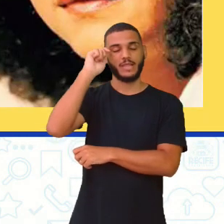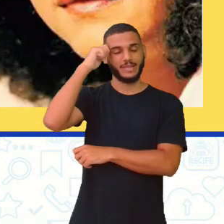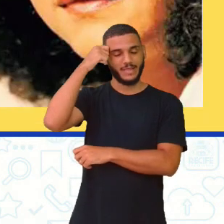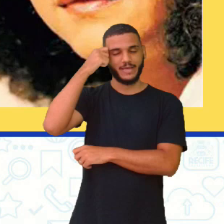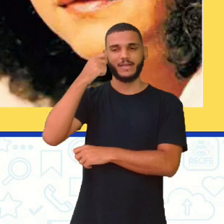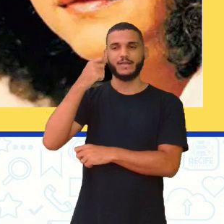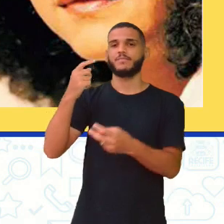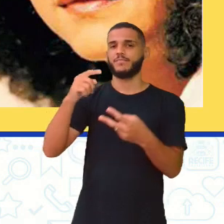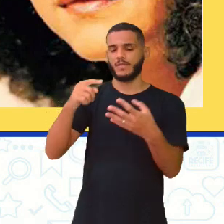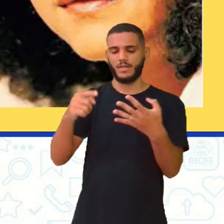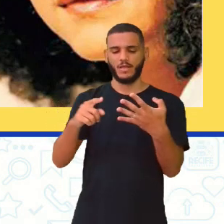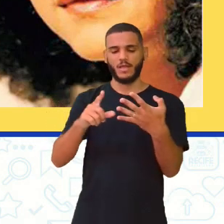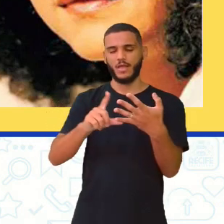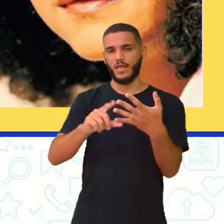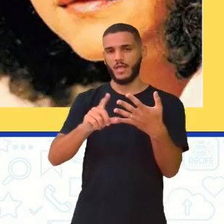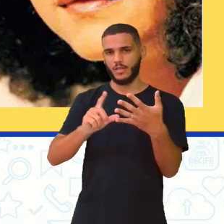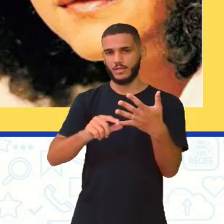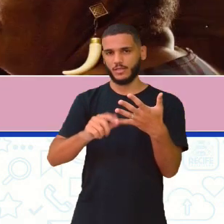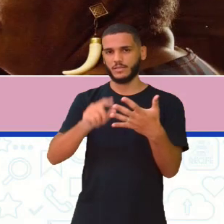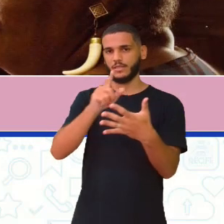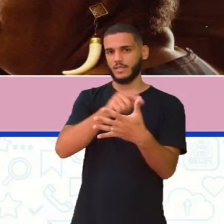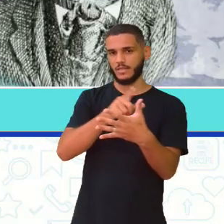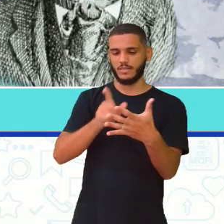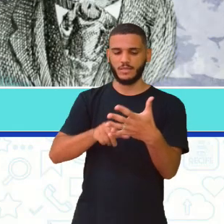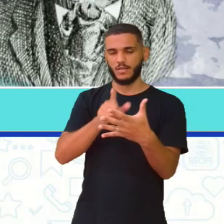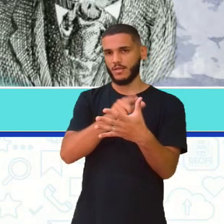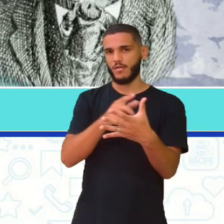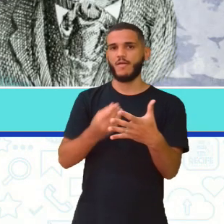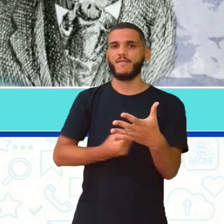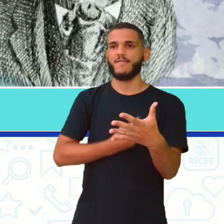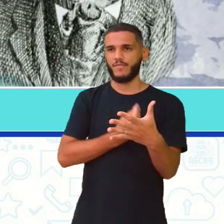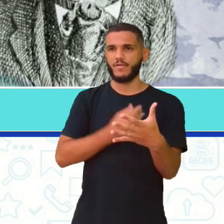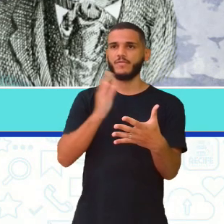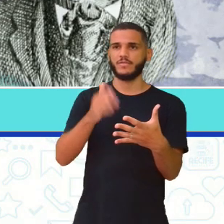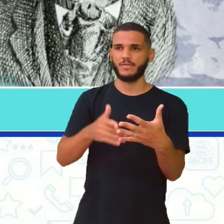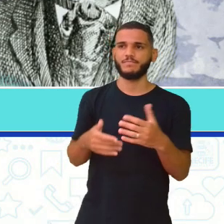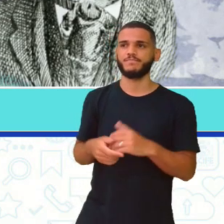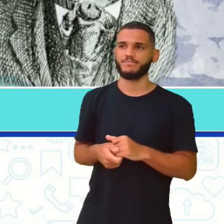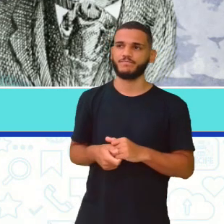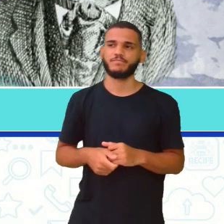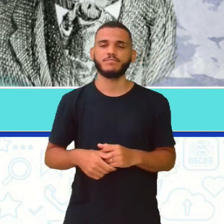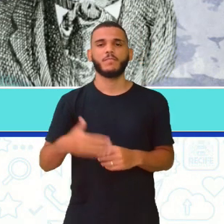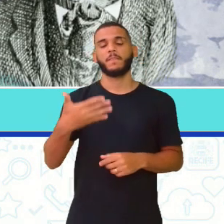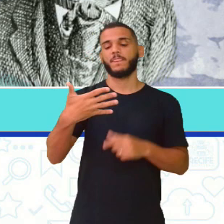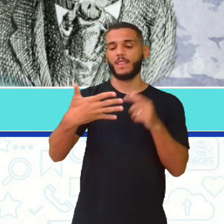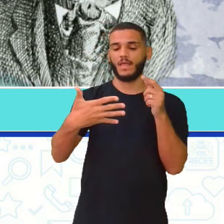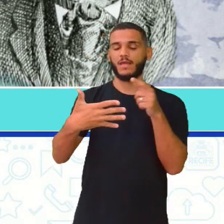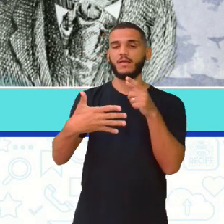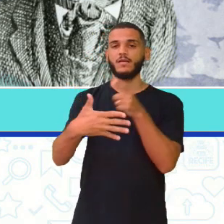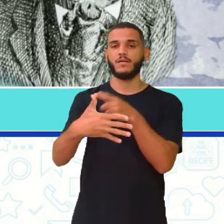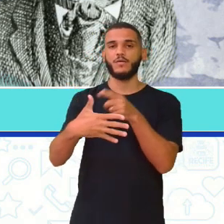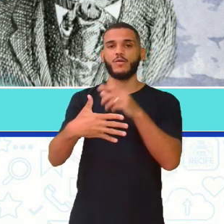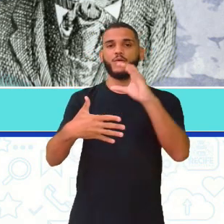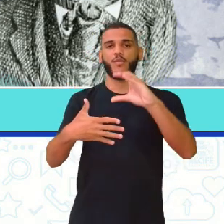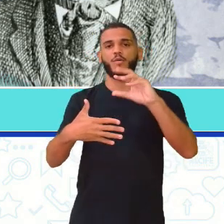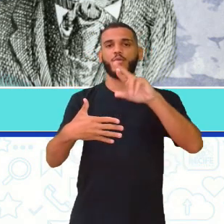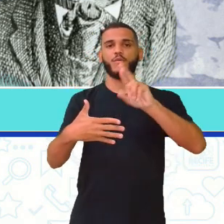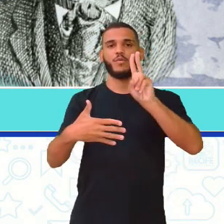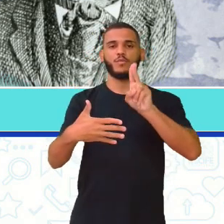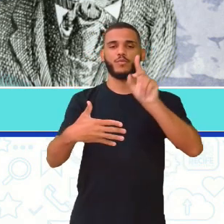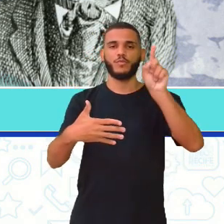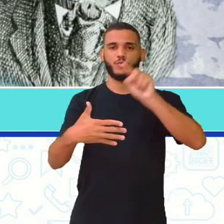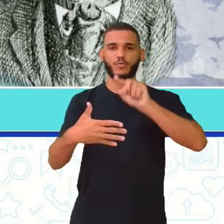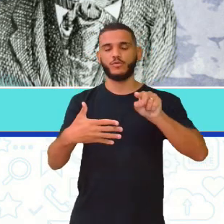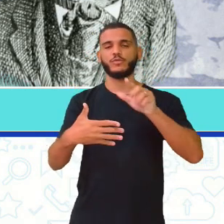Maria Gonçalves são autoras vivas ainda. Trouxe Cruz e Souza, fazendo assim, né? Uma loucura no calendário. Cruz